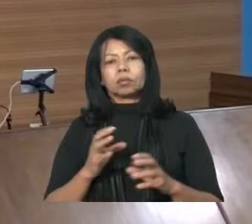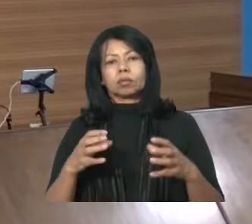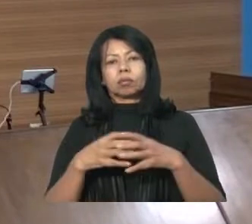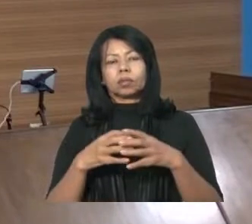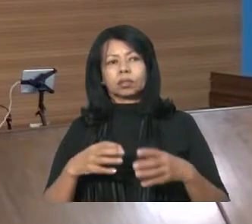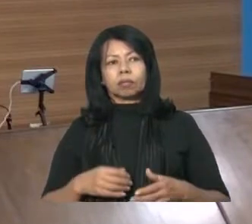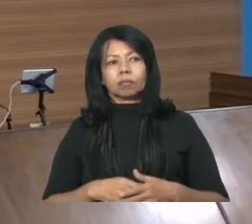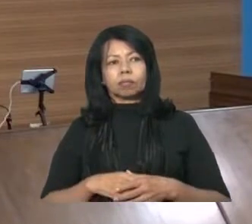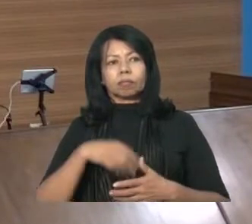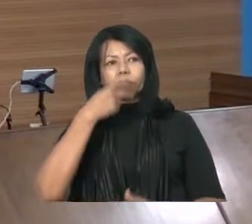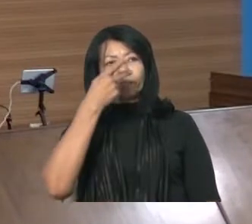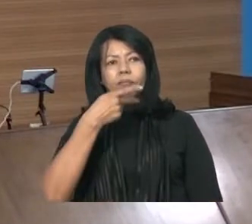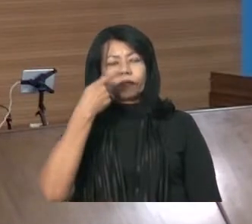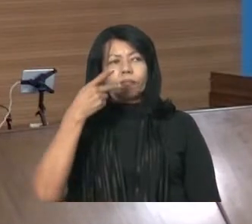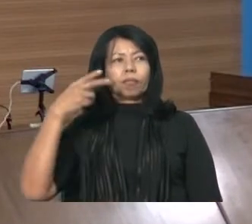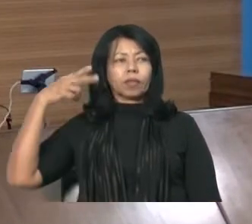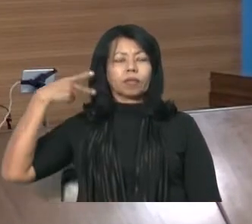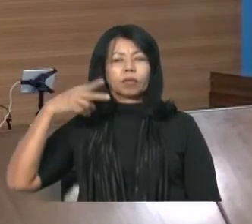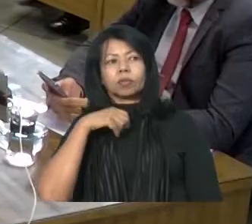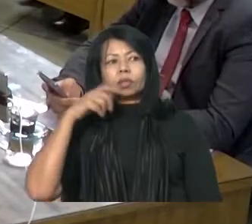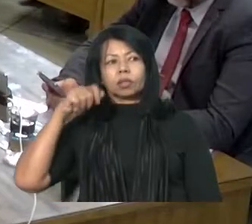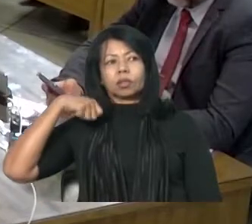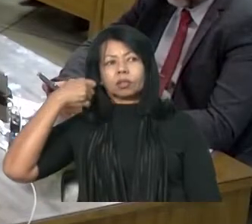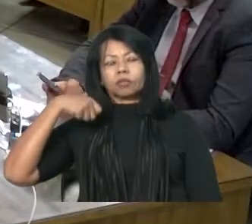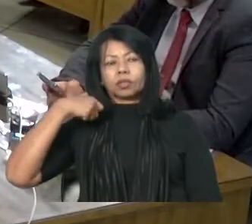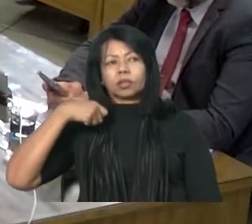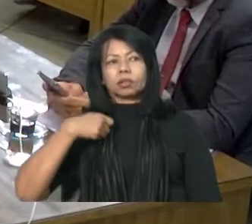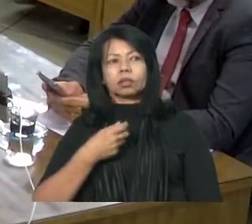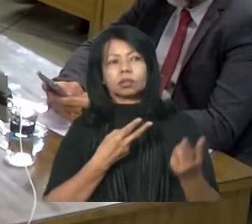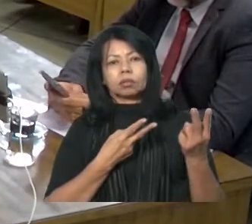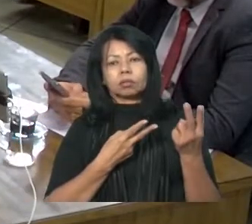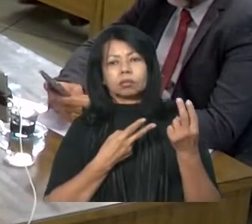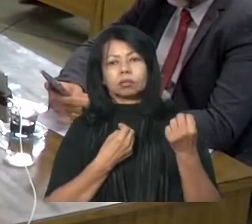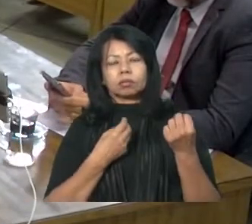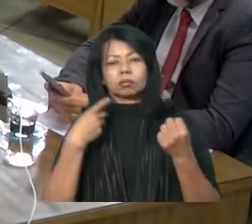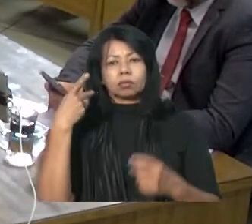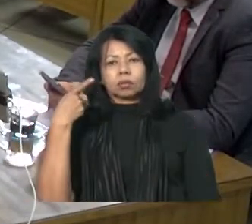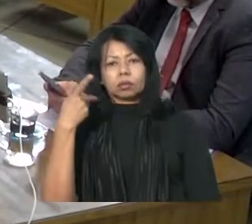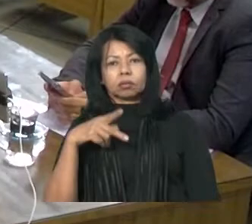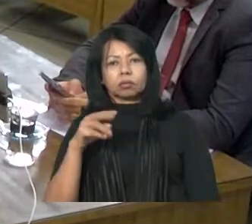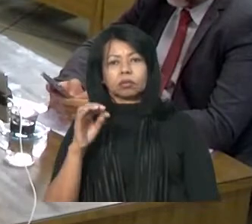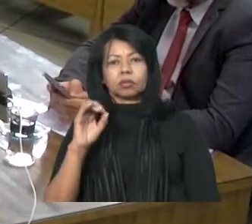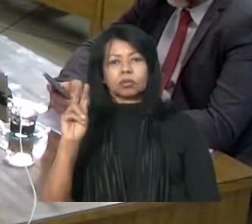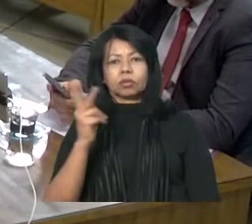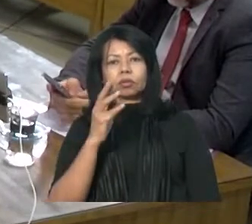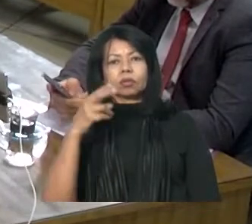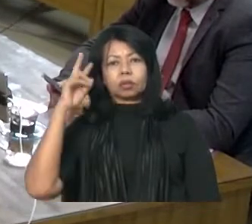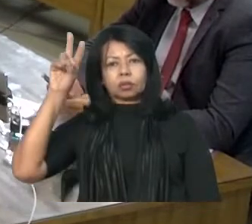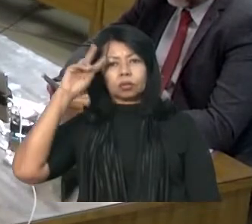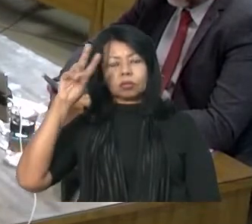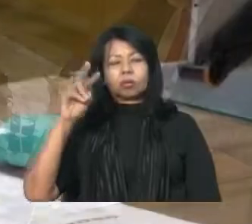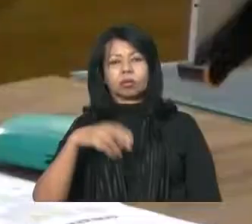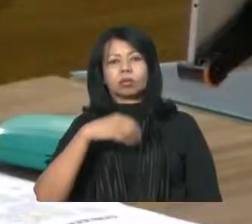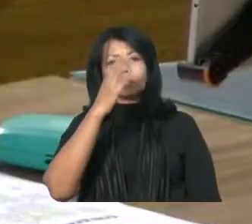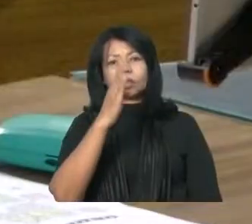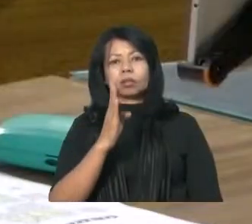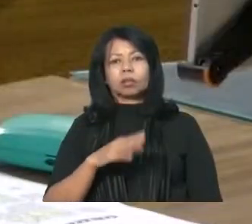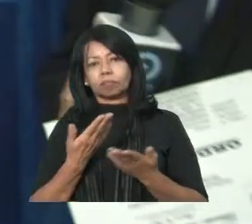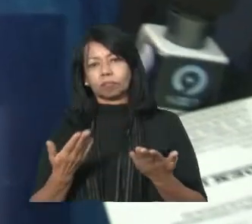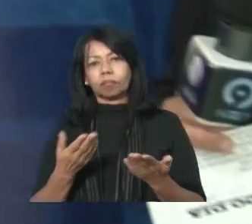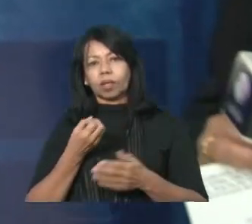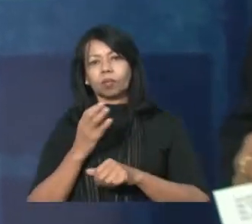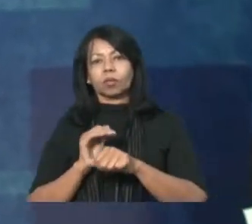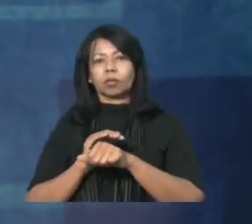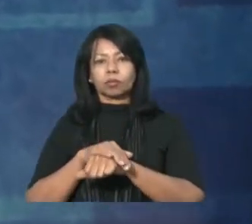EA Municipal da mulher advogada foi o projeto de lei aprovado de autoria do vereador Wilson